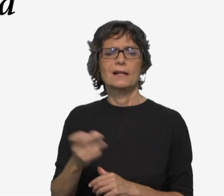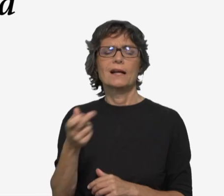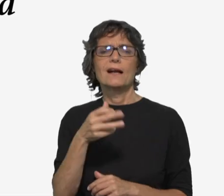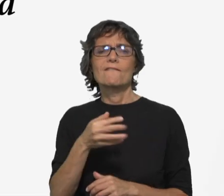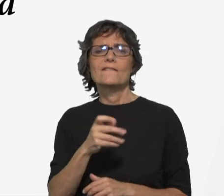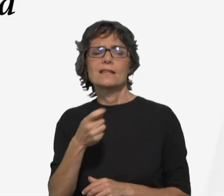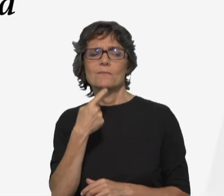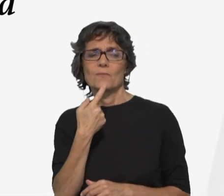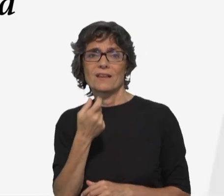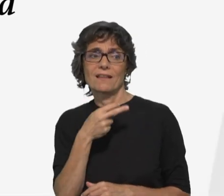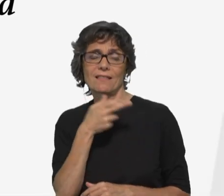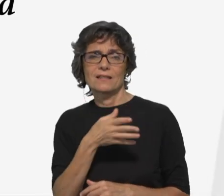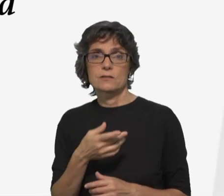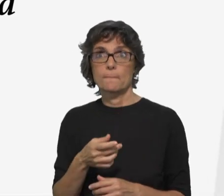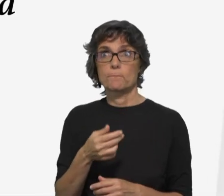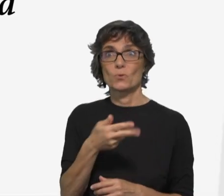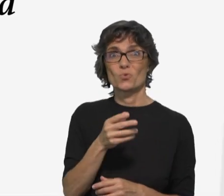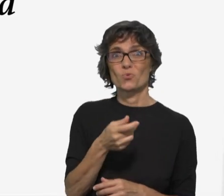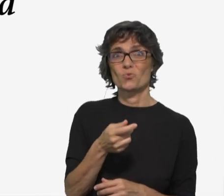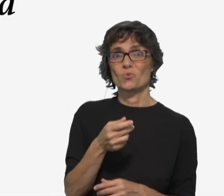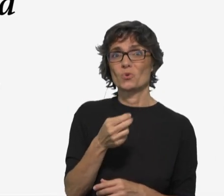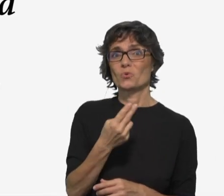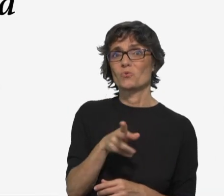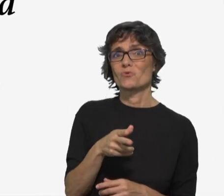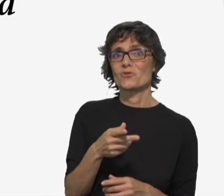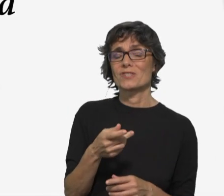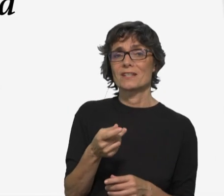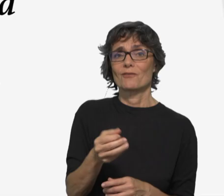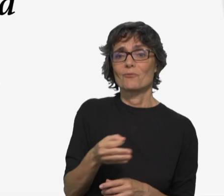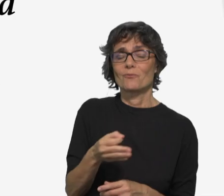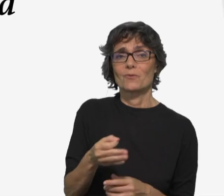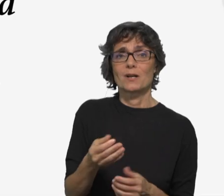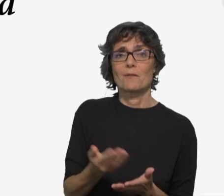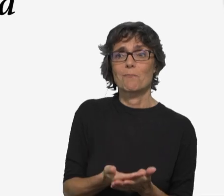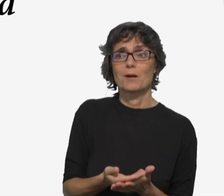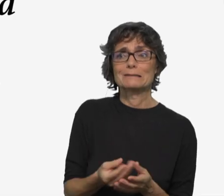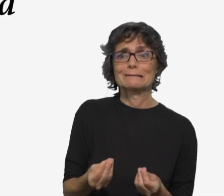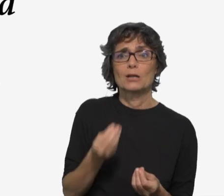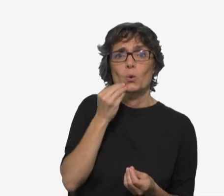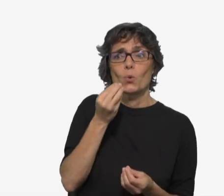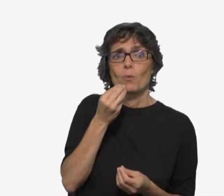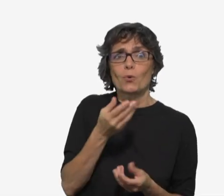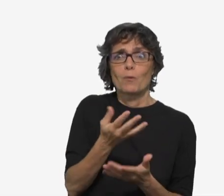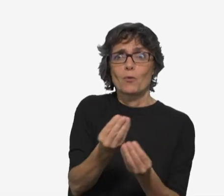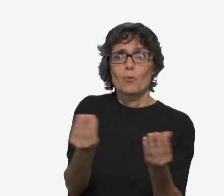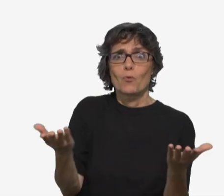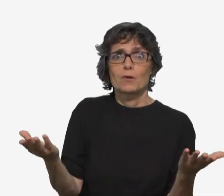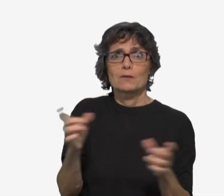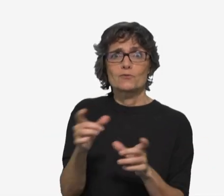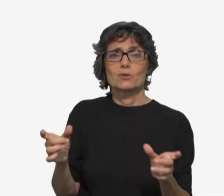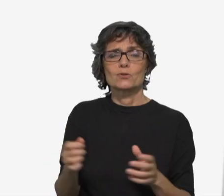Filipe: 200 denários de pão não chegam para dar um bocadinho a cada um. Disse-lhe um